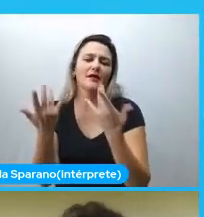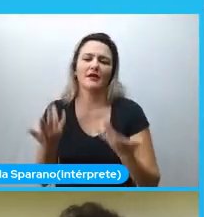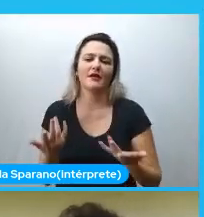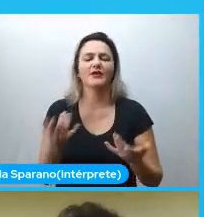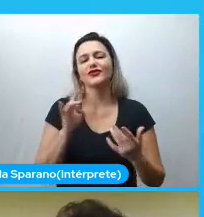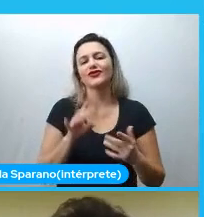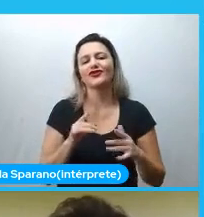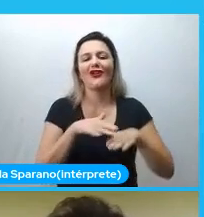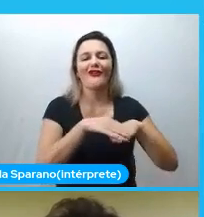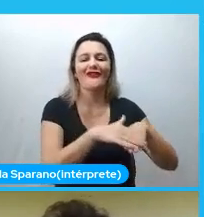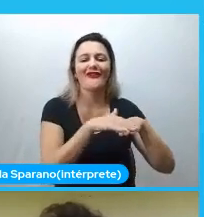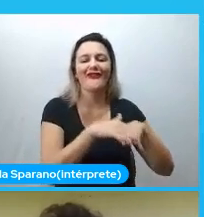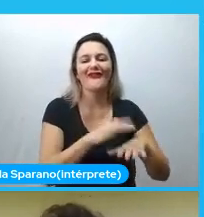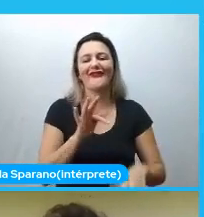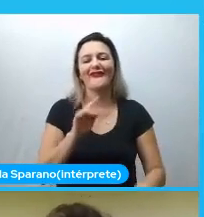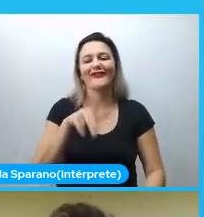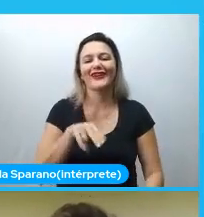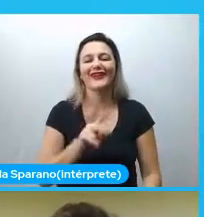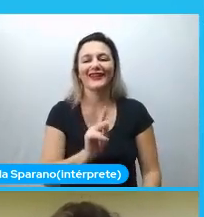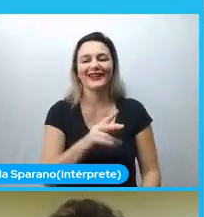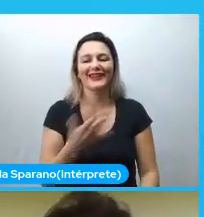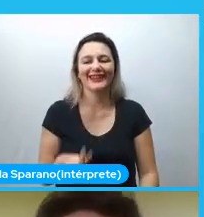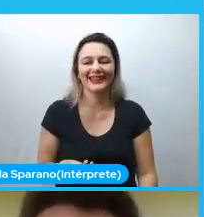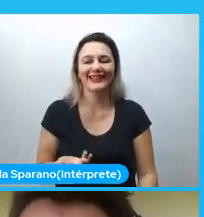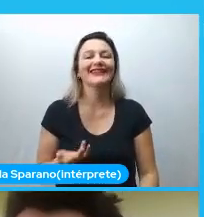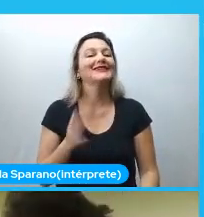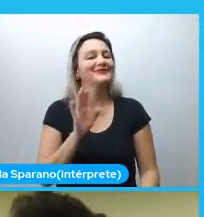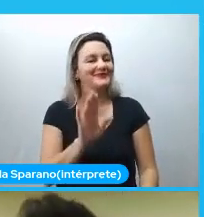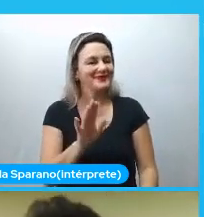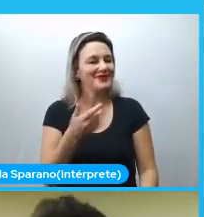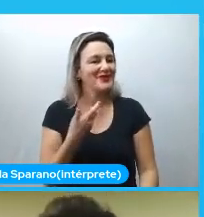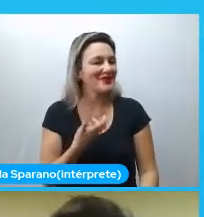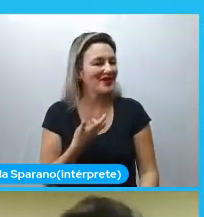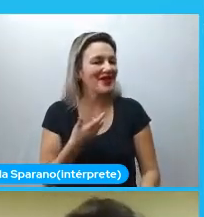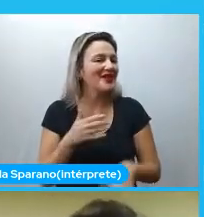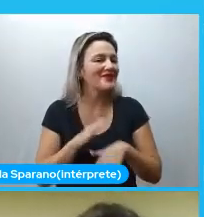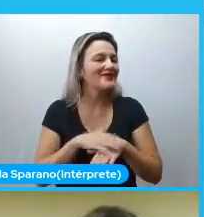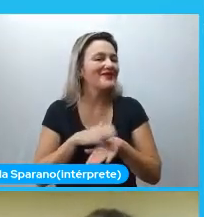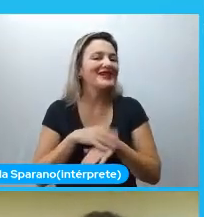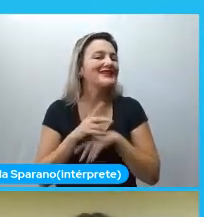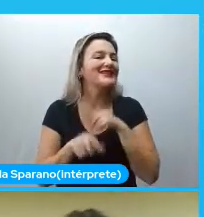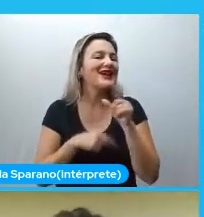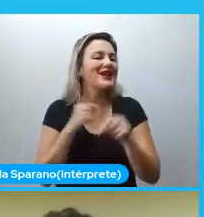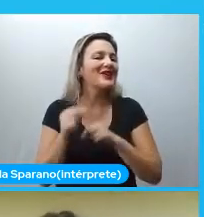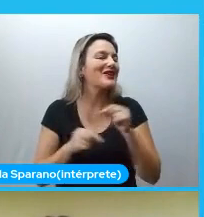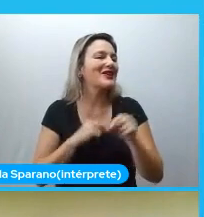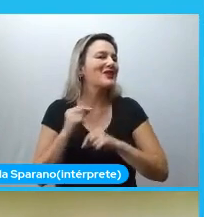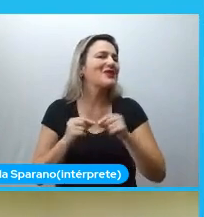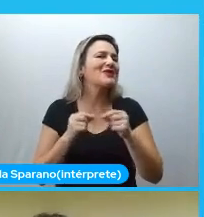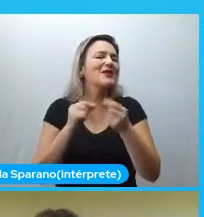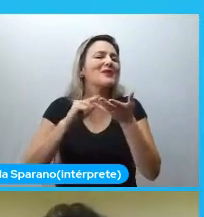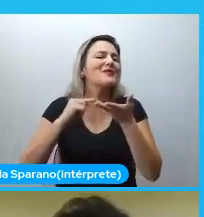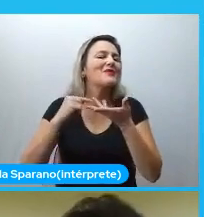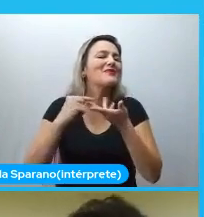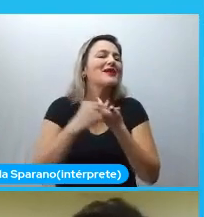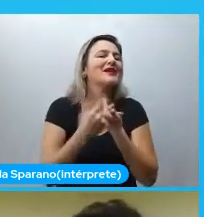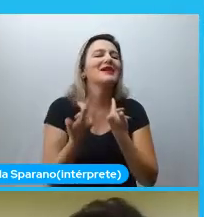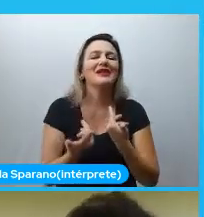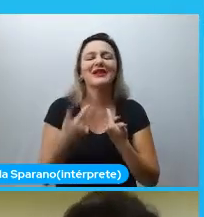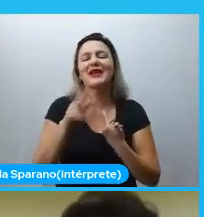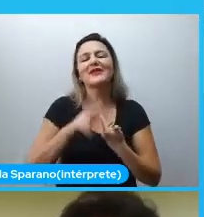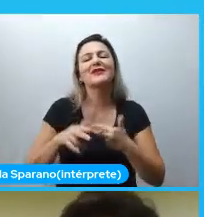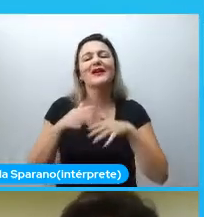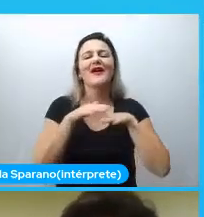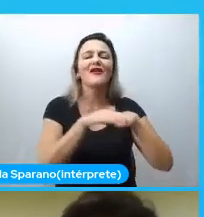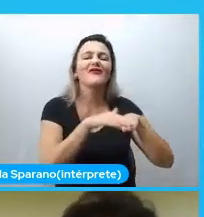funk na real. Porque, bom, quero fazer o som que a massa quer ouvir, né? E a massa quer ouvir funk, a massa não quer ouvir punk rock,